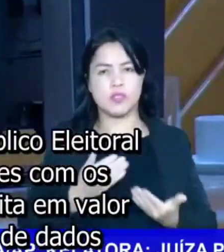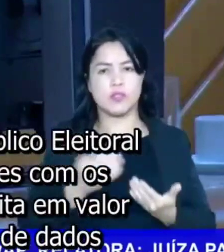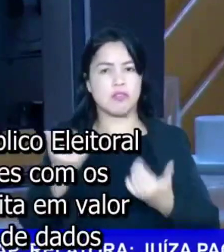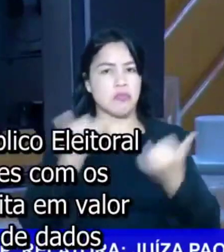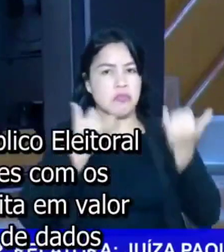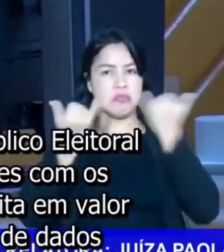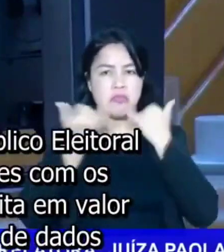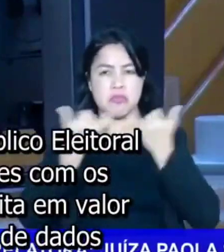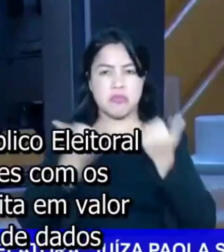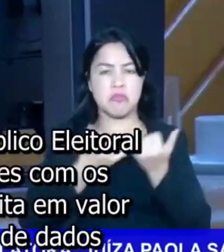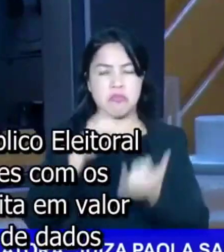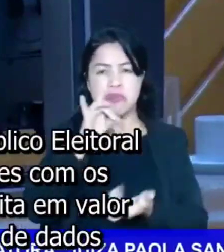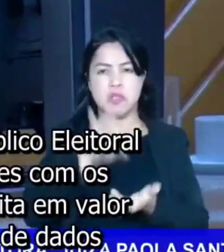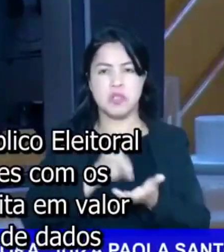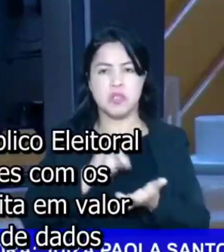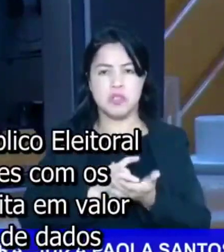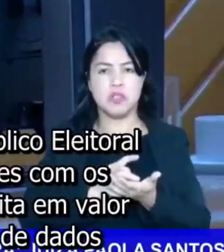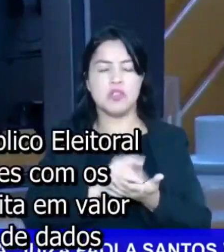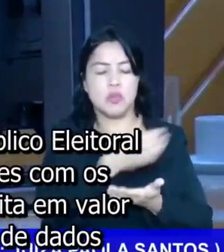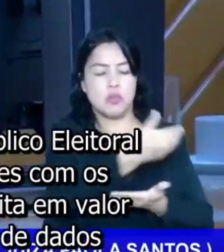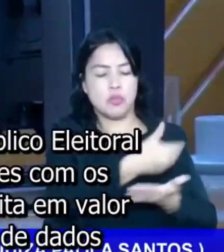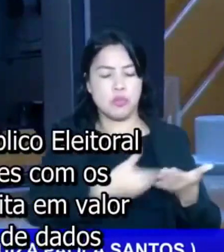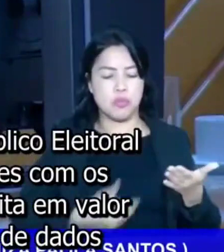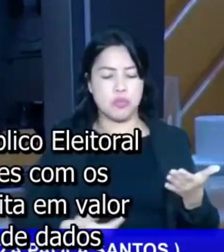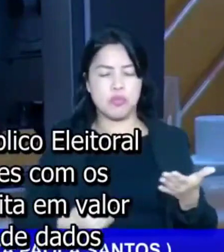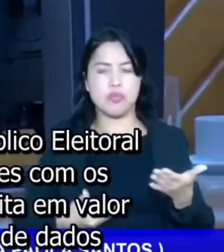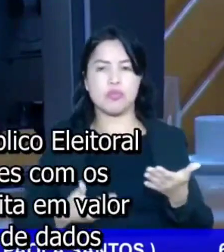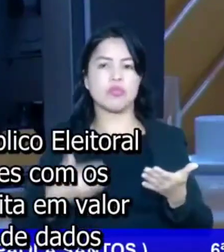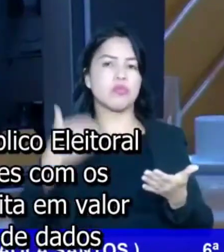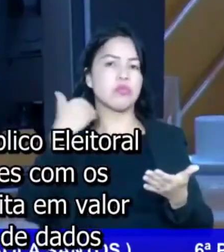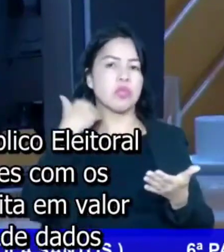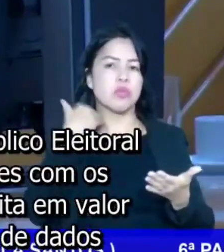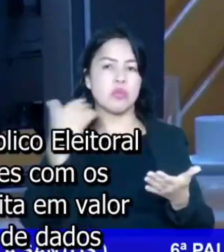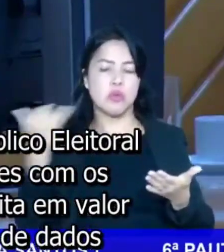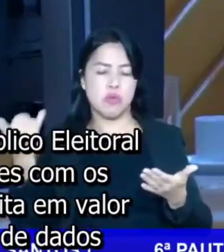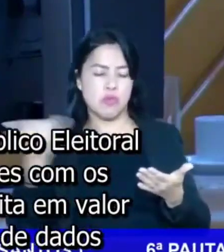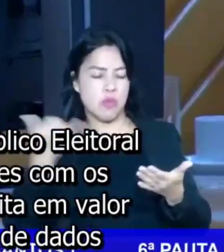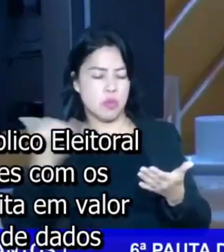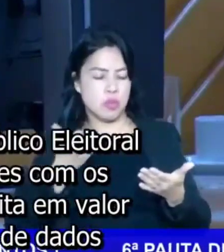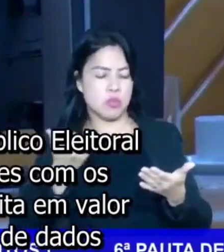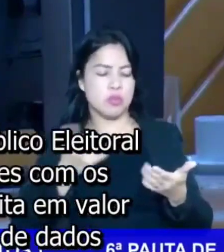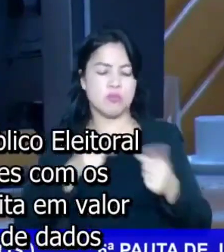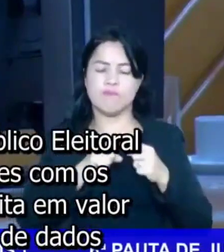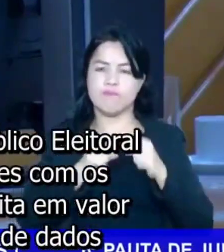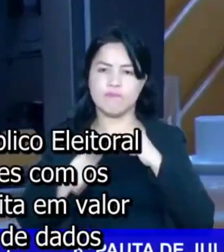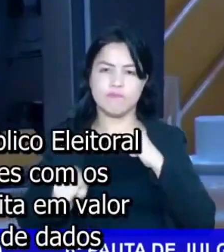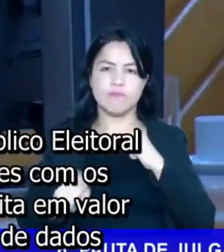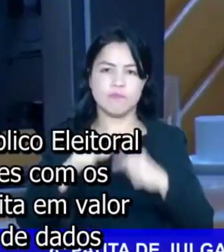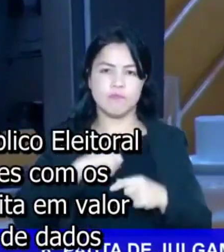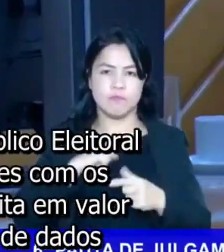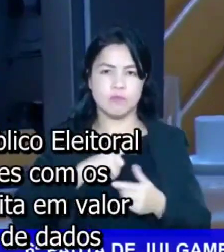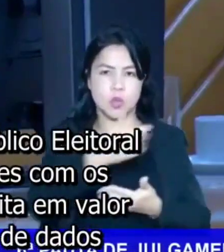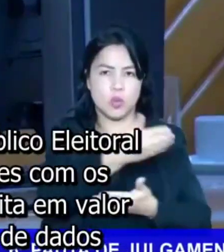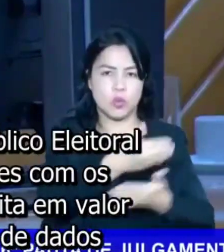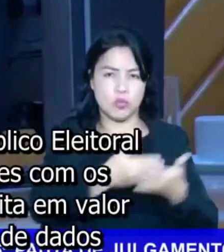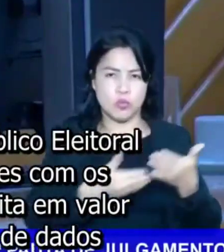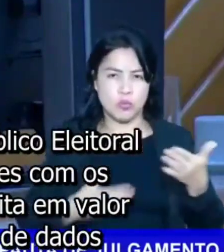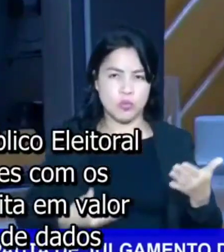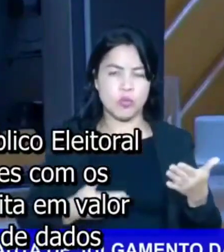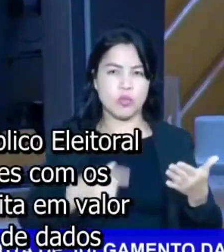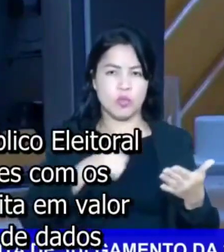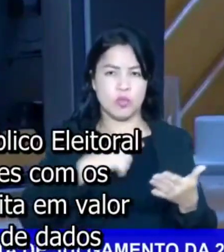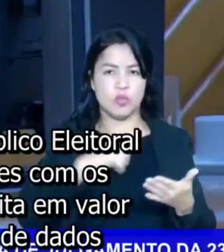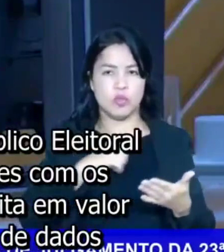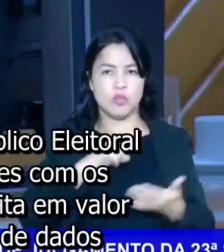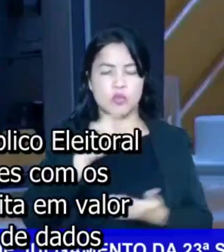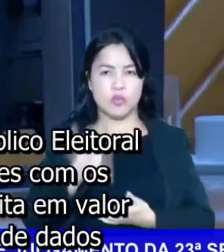informações consistentes com os extratos existentes nos autos, há omissão de receita em valor que foi